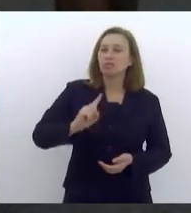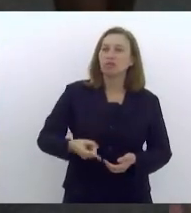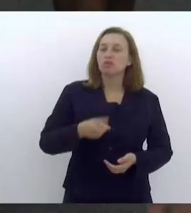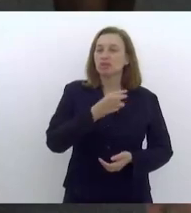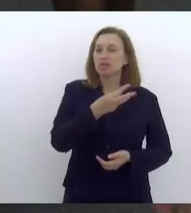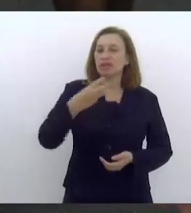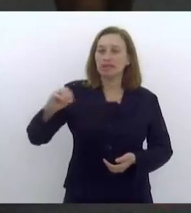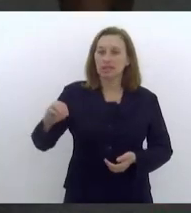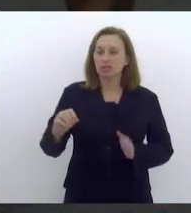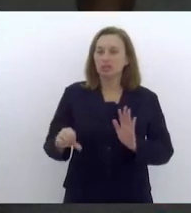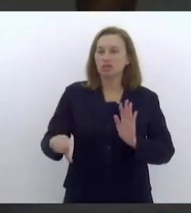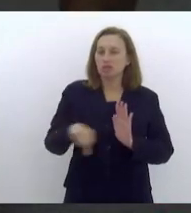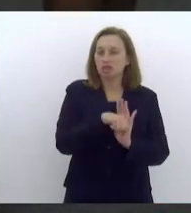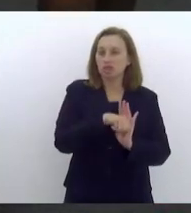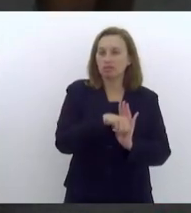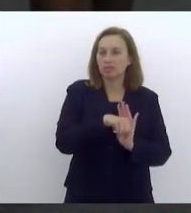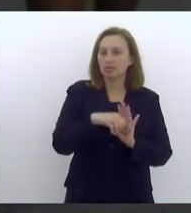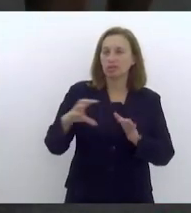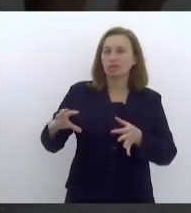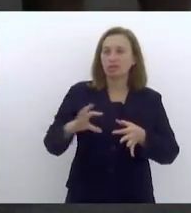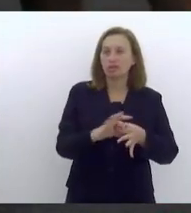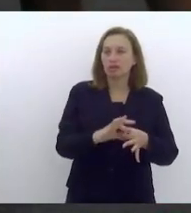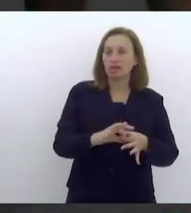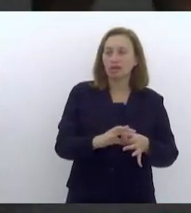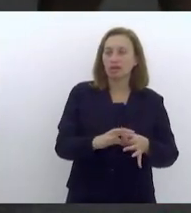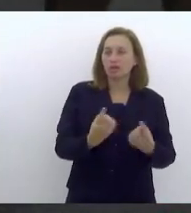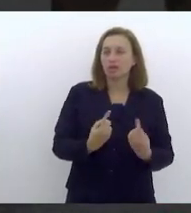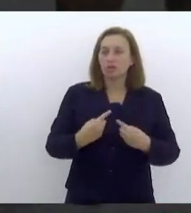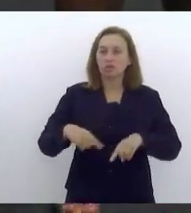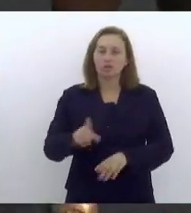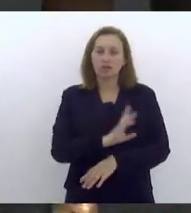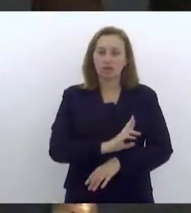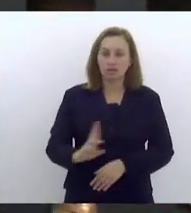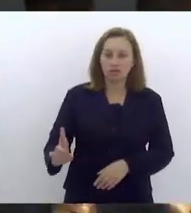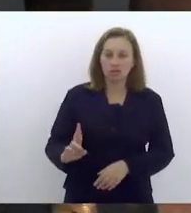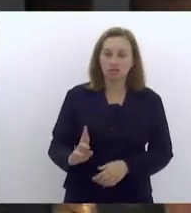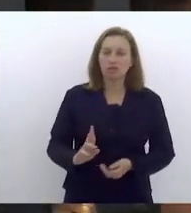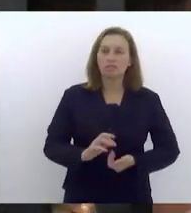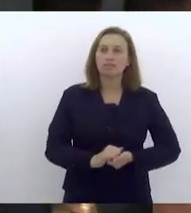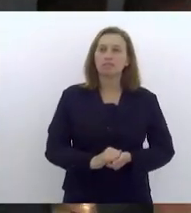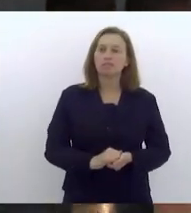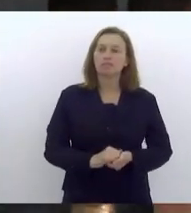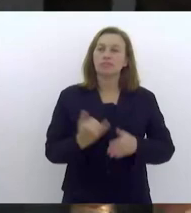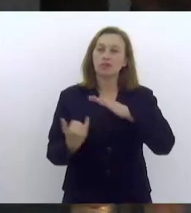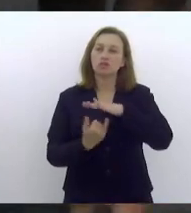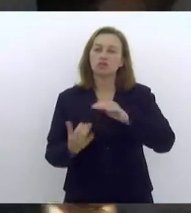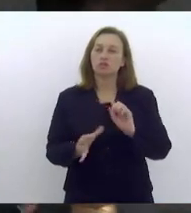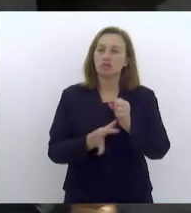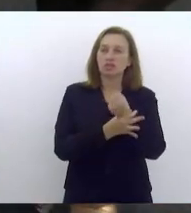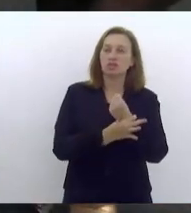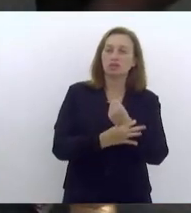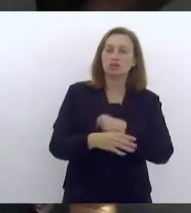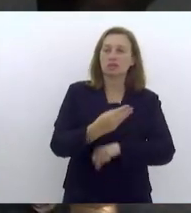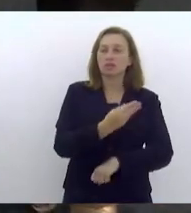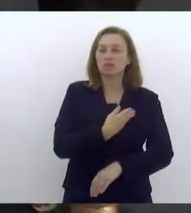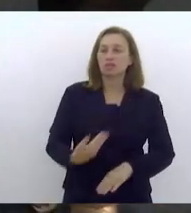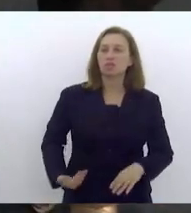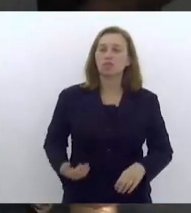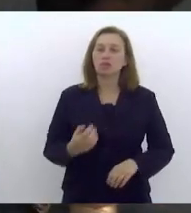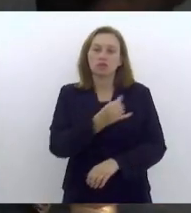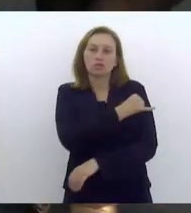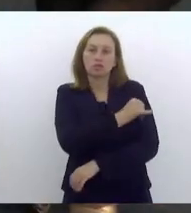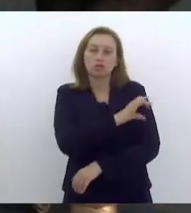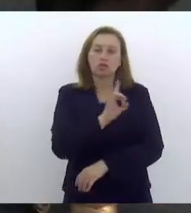crimes ligados diretamente à questão da intolerância religiosa, né, pelo Instituto de Segurança Pública no Rio de Janeiro só